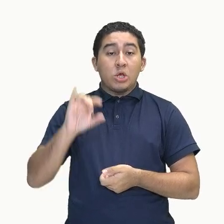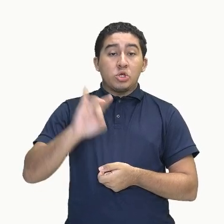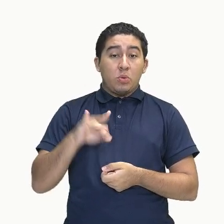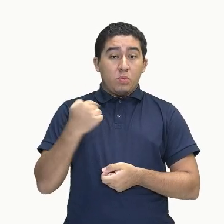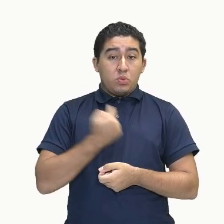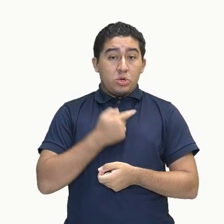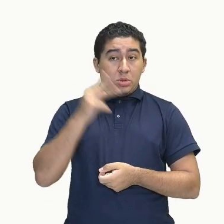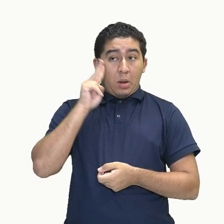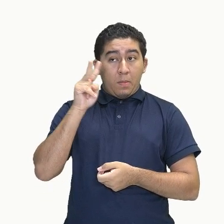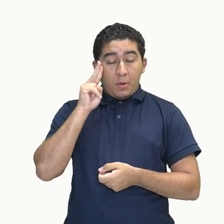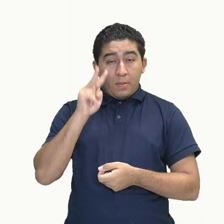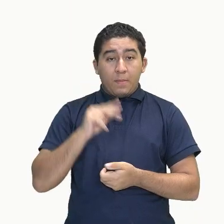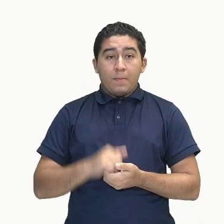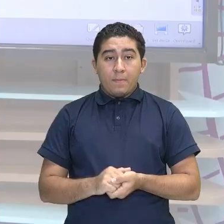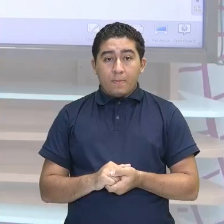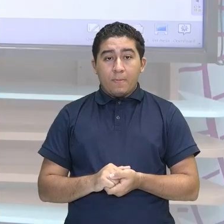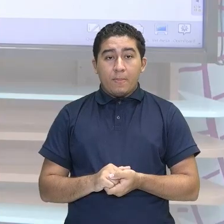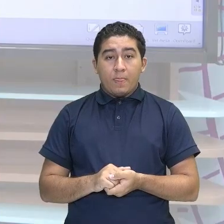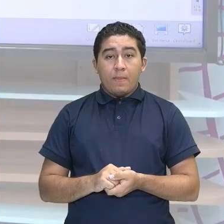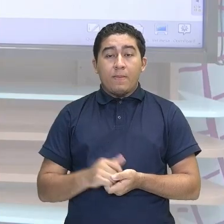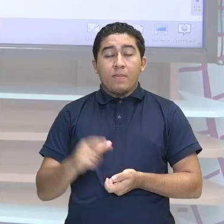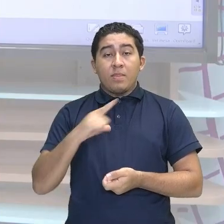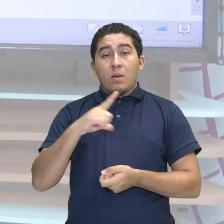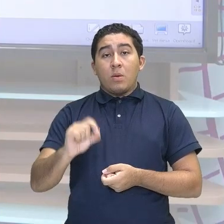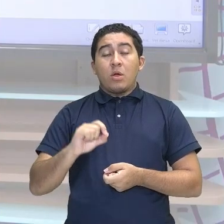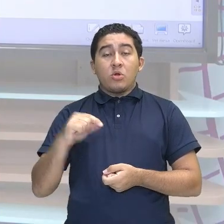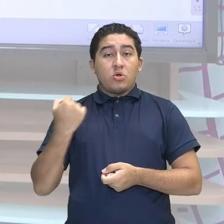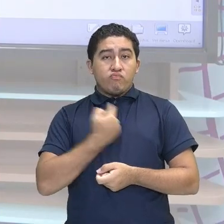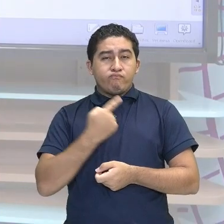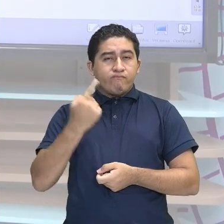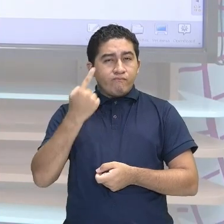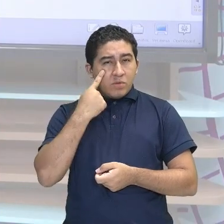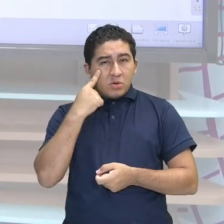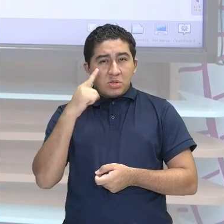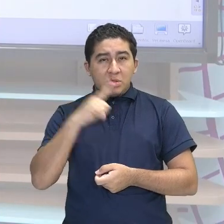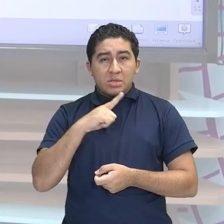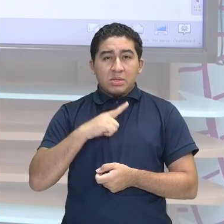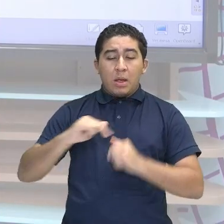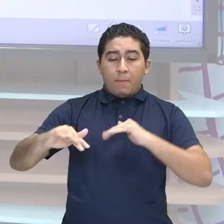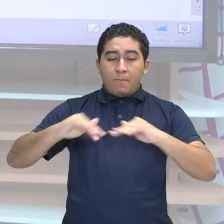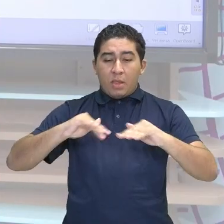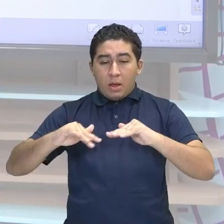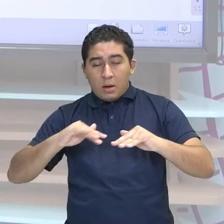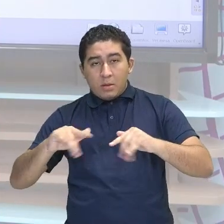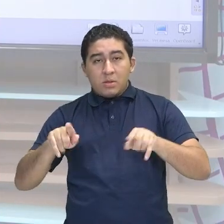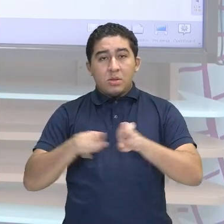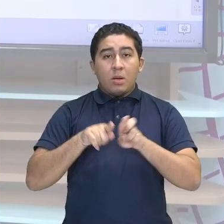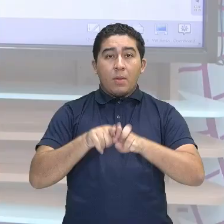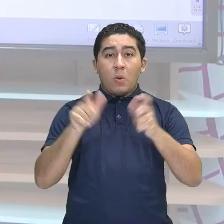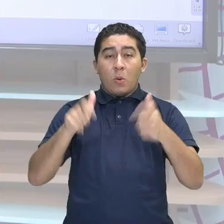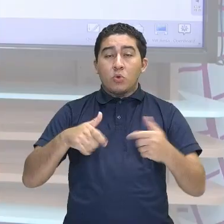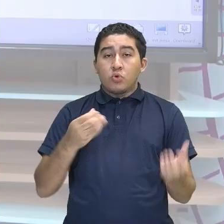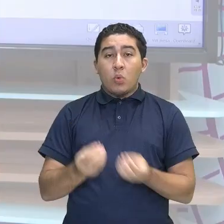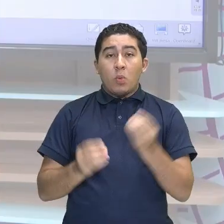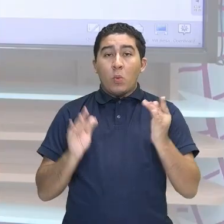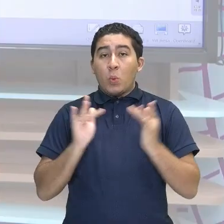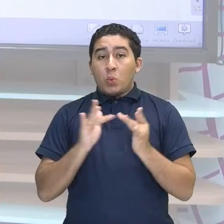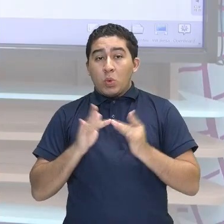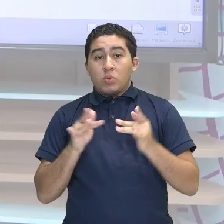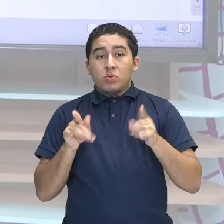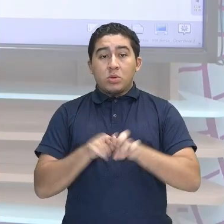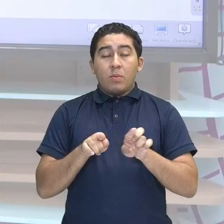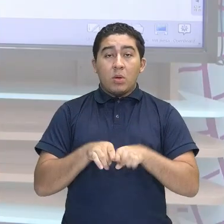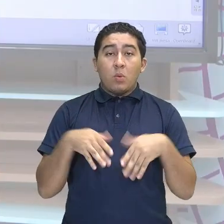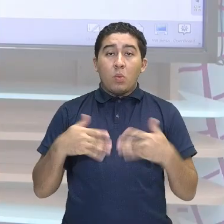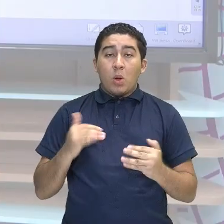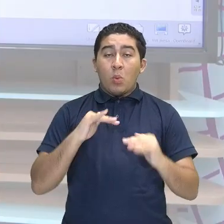nós verificamos ali as placas tectônicas, né, o que acontece, onde vai ter o sustento dessas placas tectônicas, com a